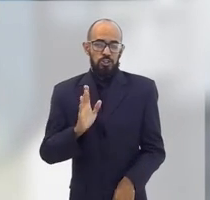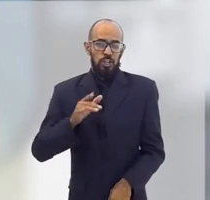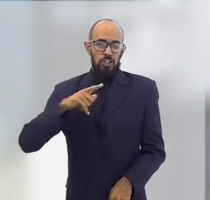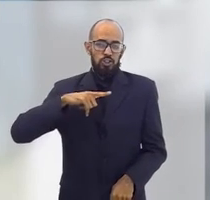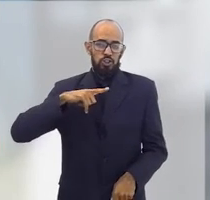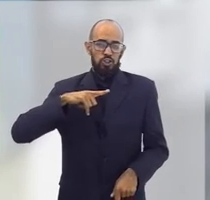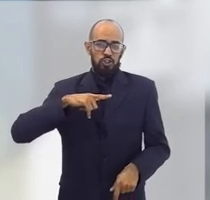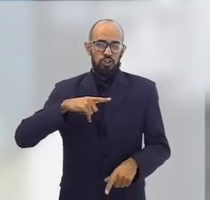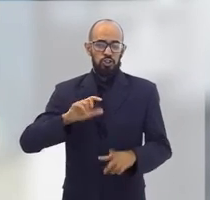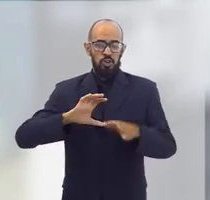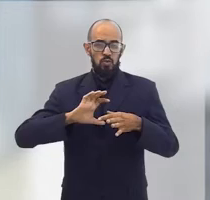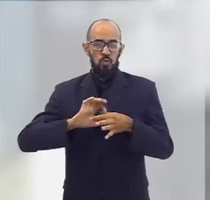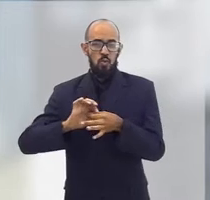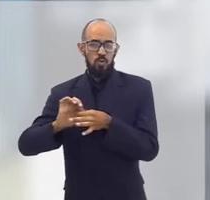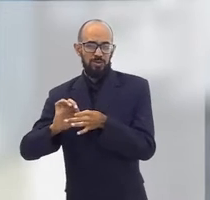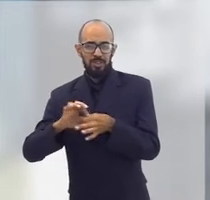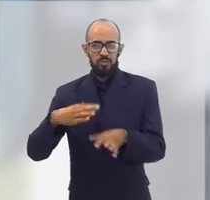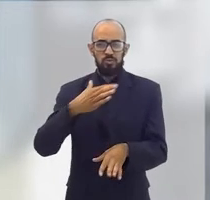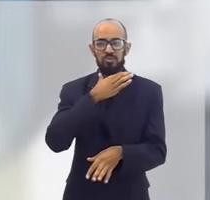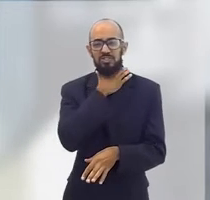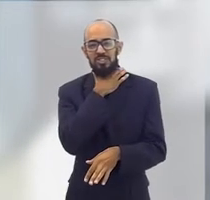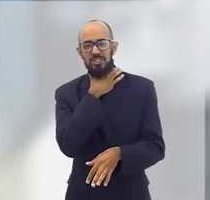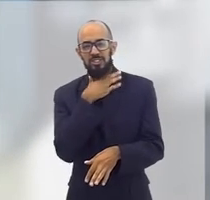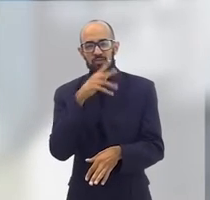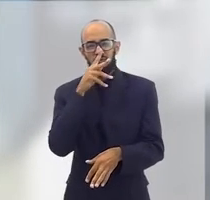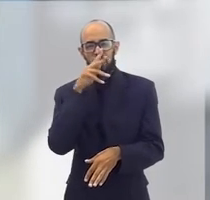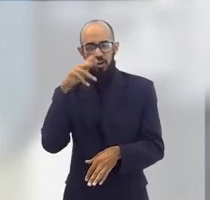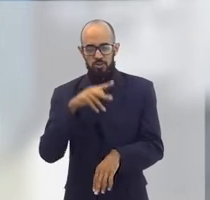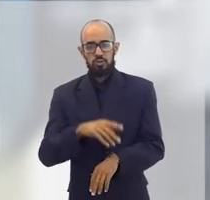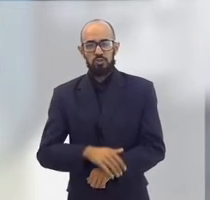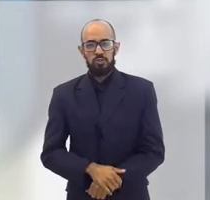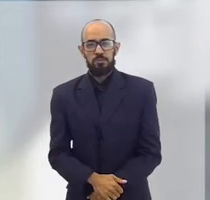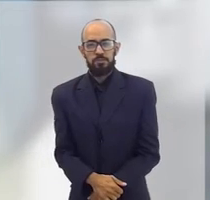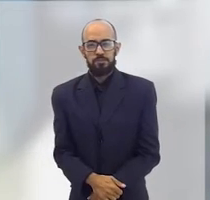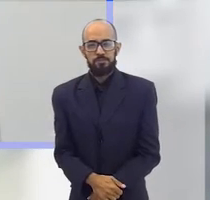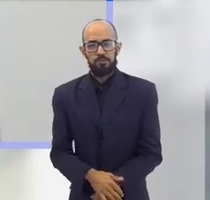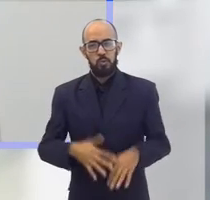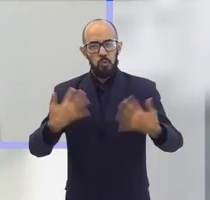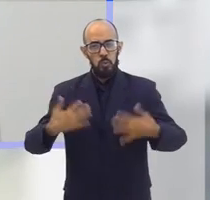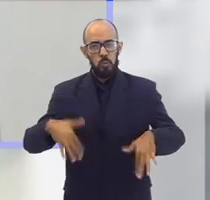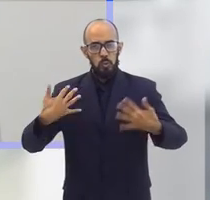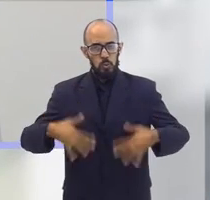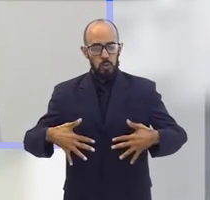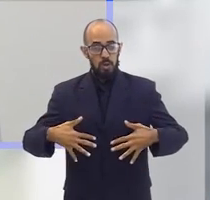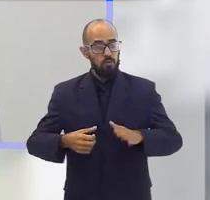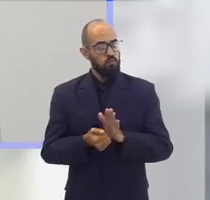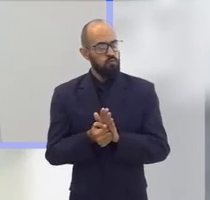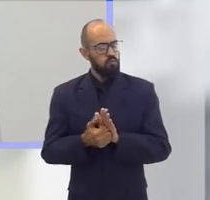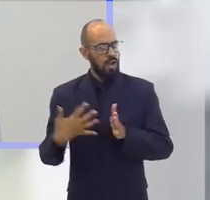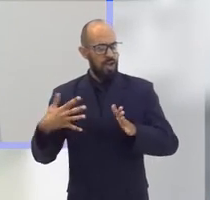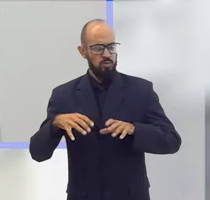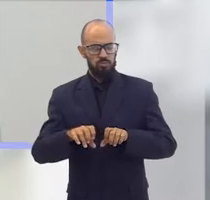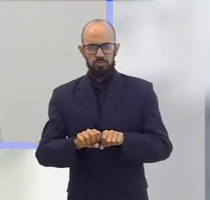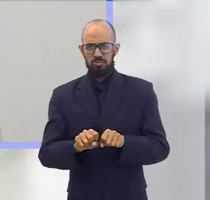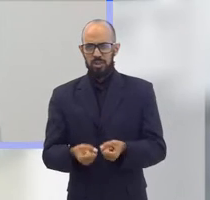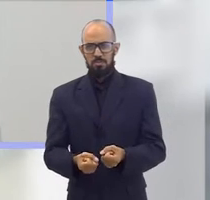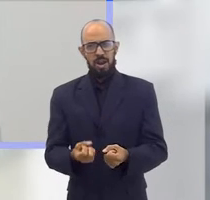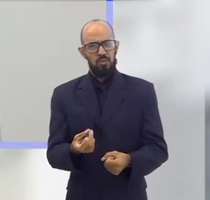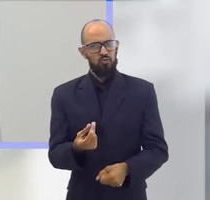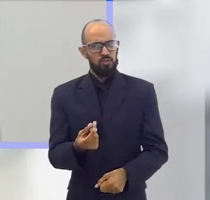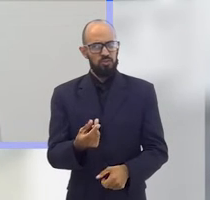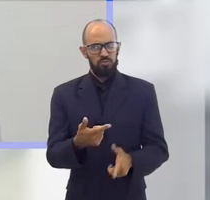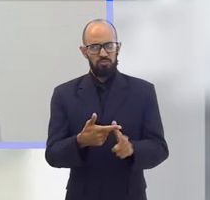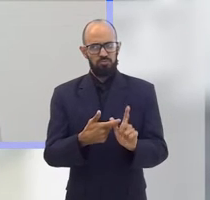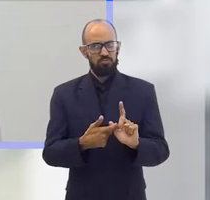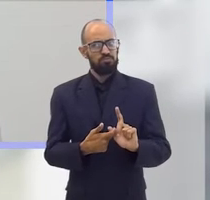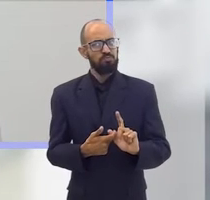A gente já vinha de um cenário de crise importante, tá? Muitos sucumbiram, e a sua pergunta